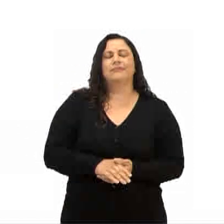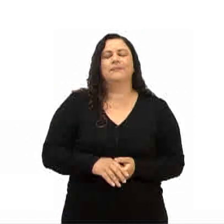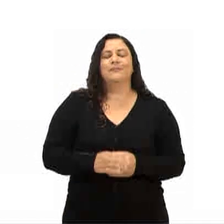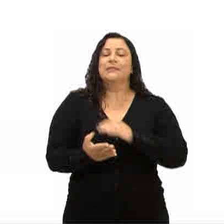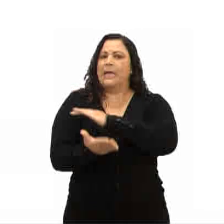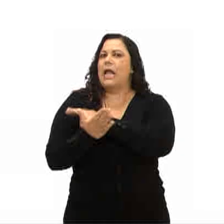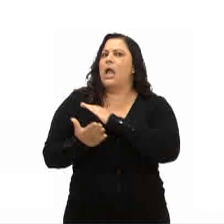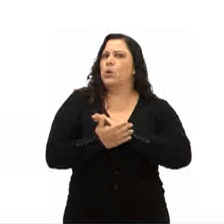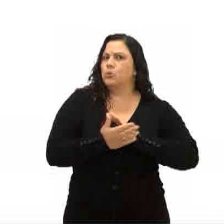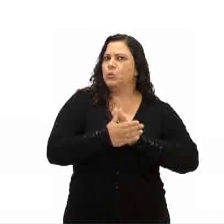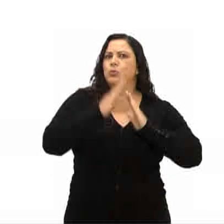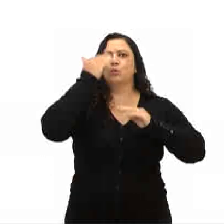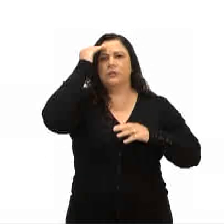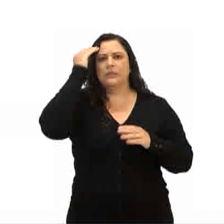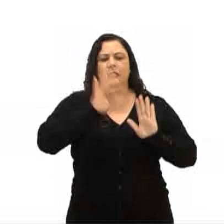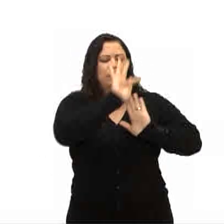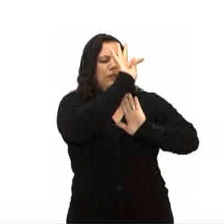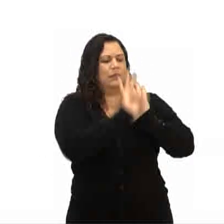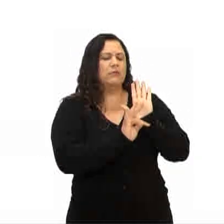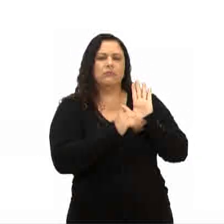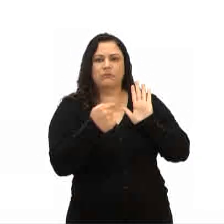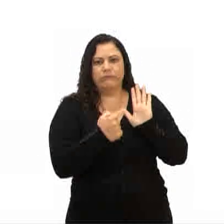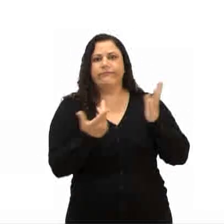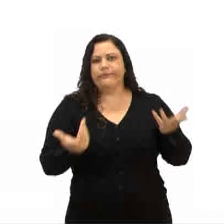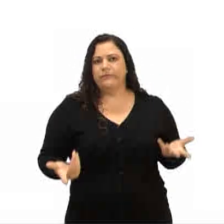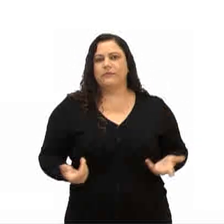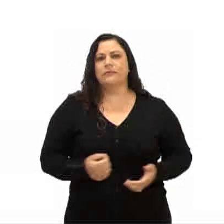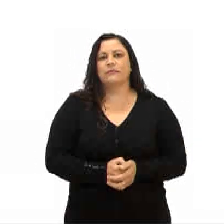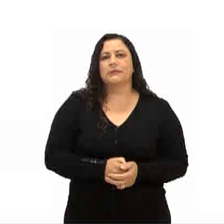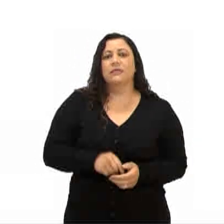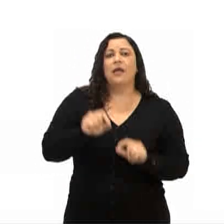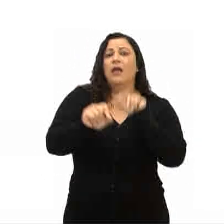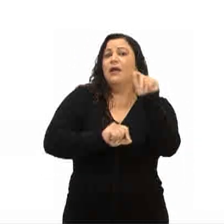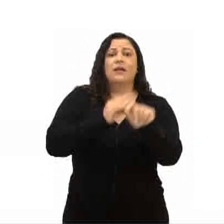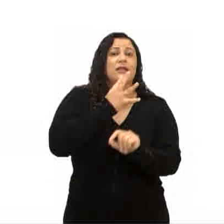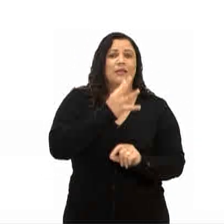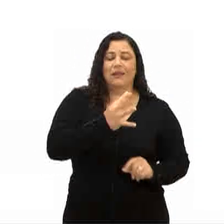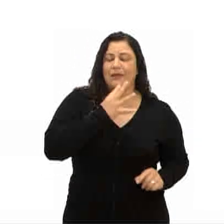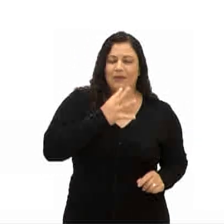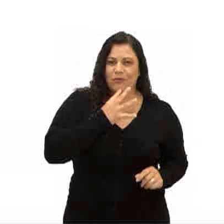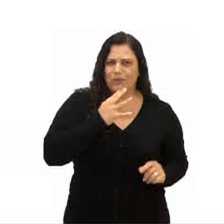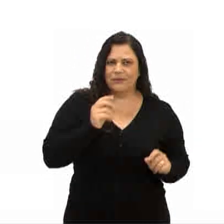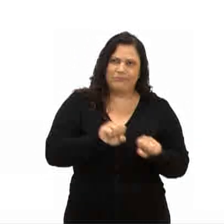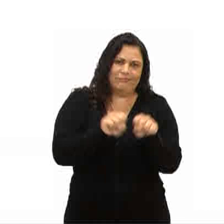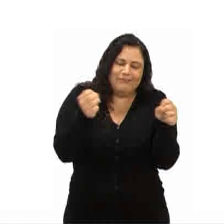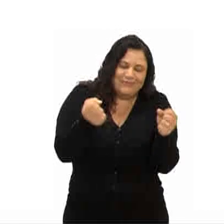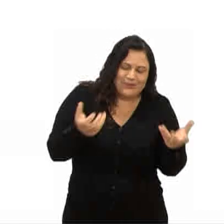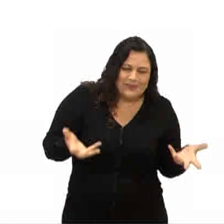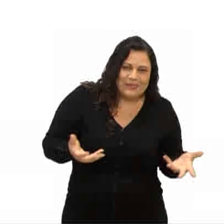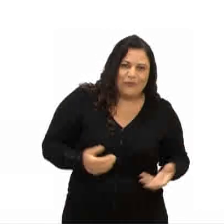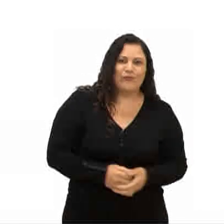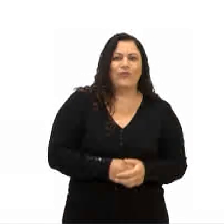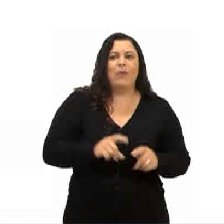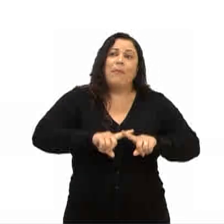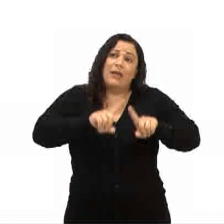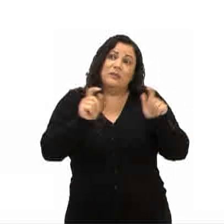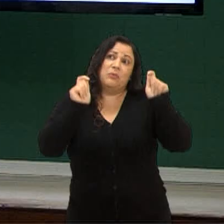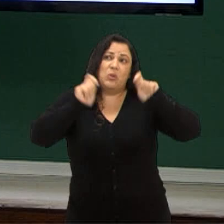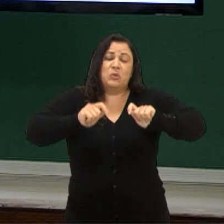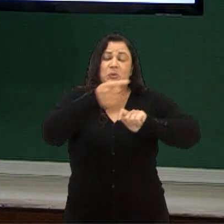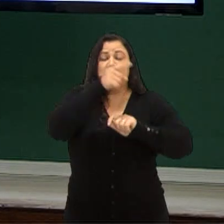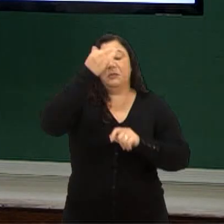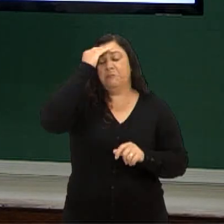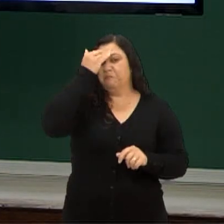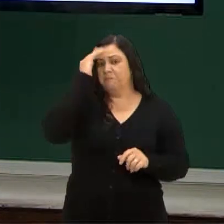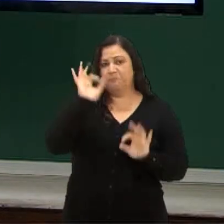obra citada é a história infantil dos Três Porquinhos, e aquele que não a conhece, impossível quase isso, né, pode não compreender a tirinha, olha que